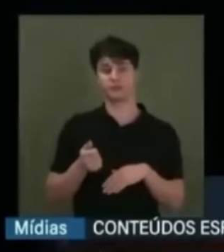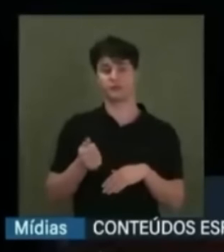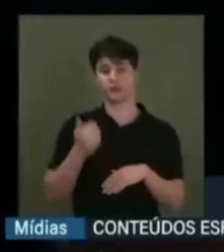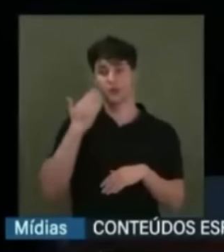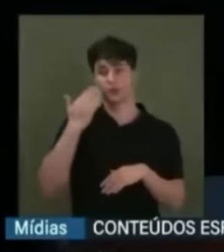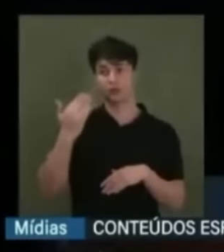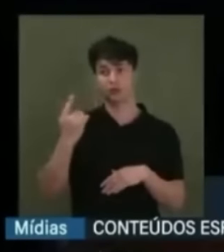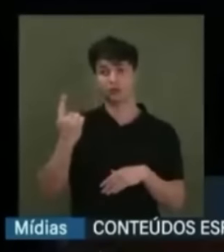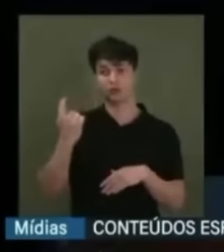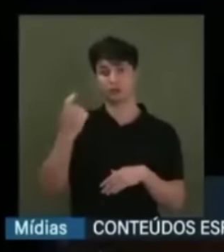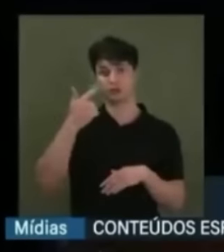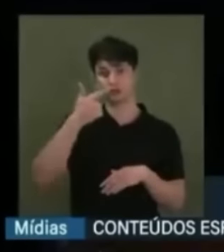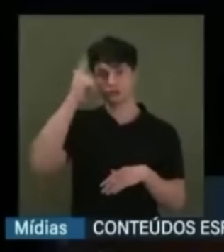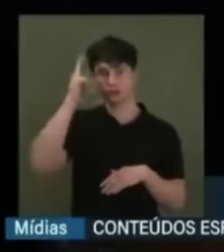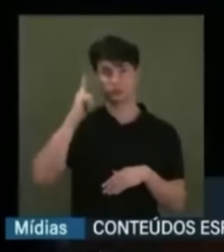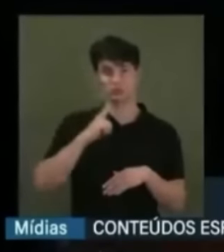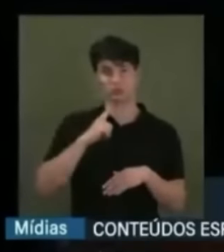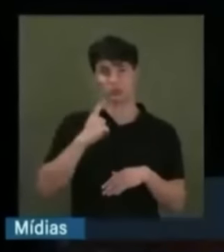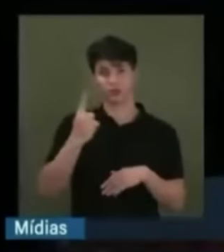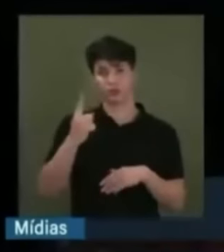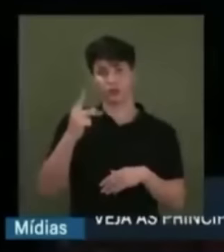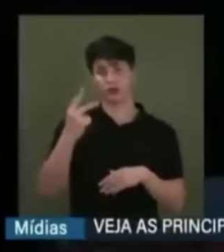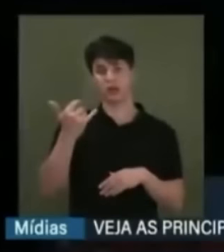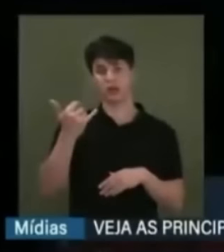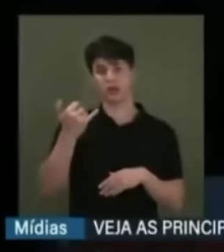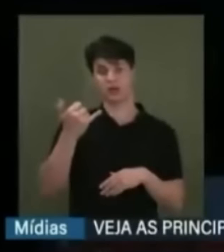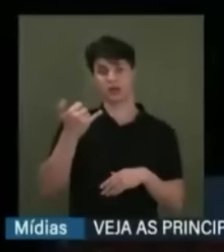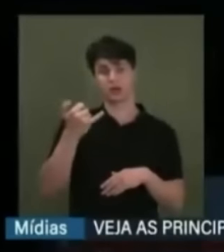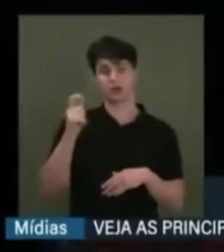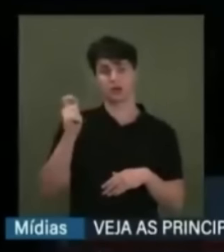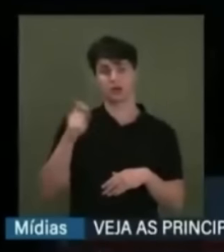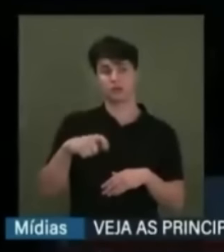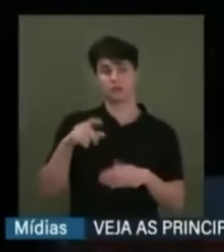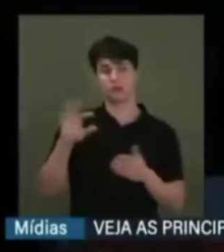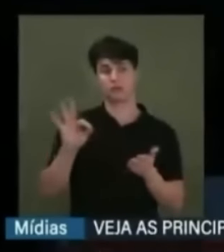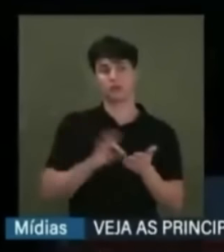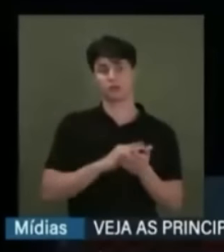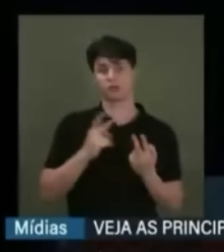pessoa que tem na mão uma caneta que pode colocá-los na prisão.